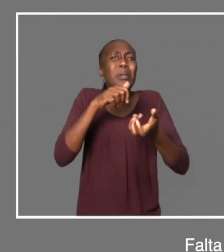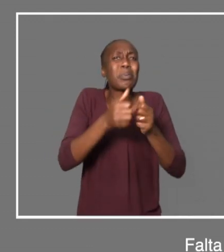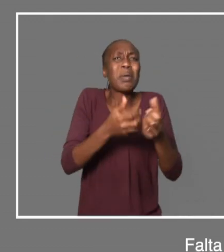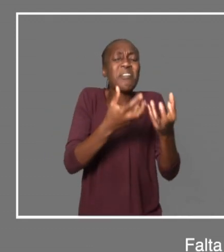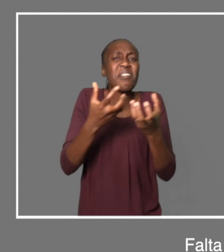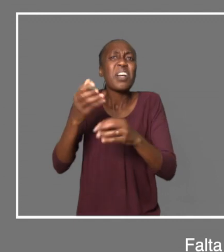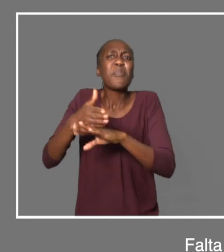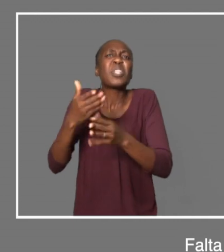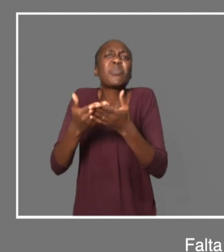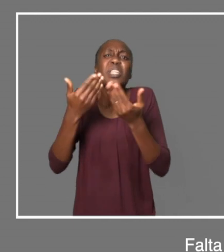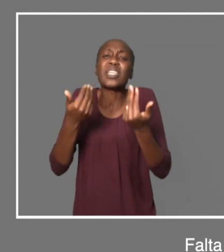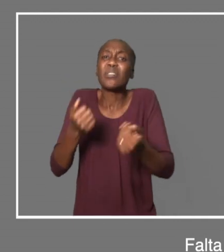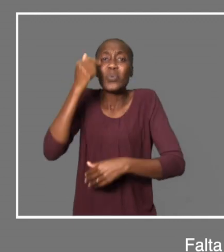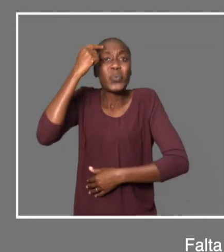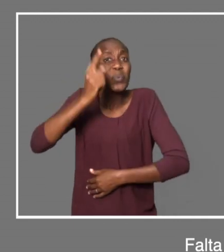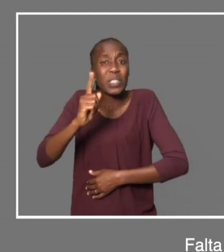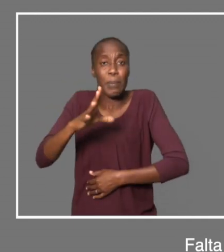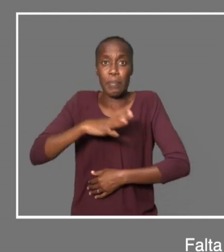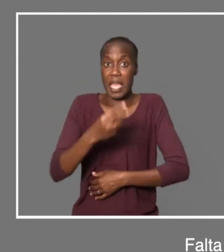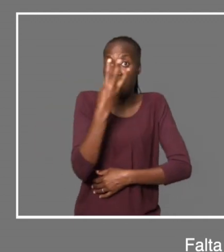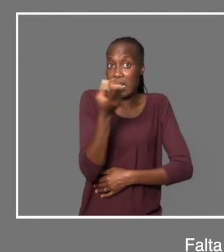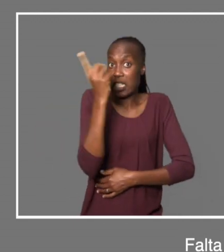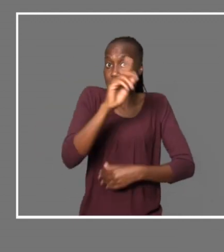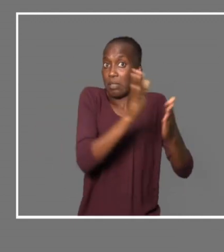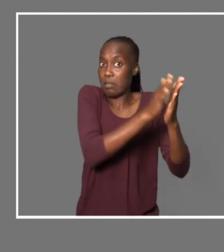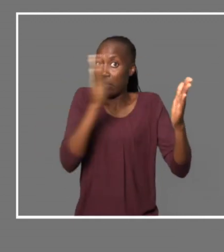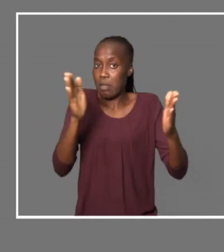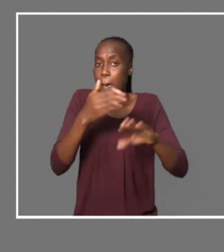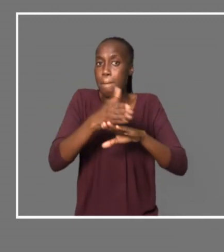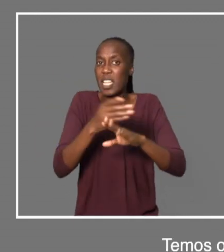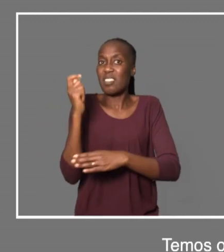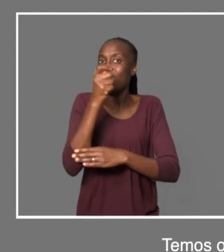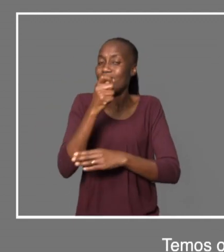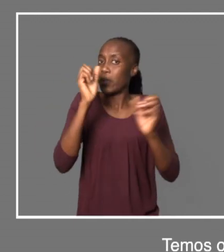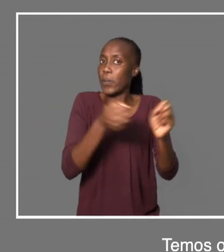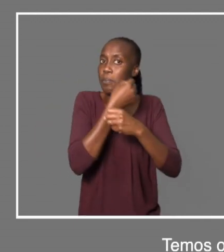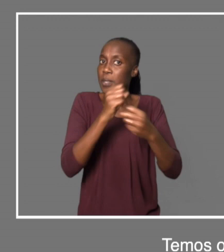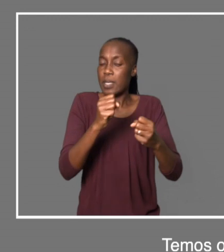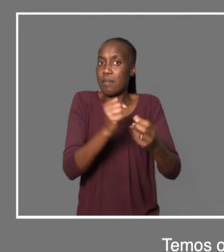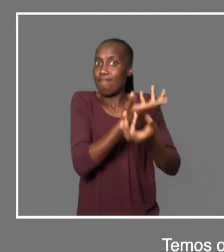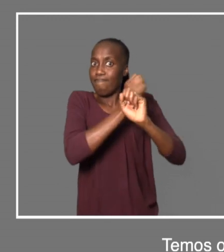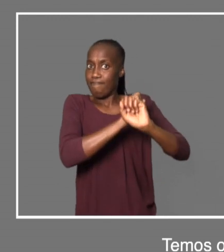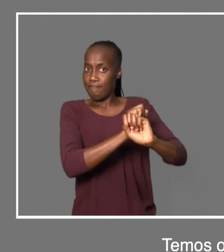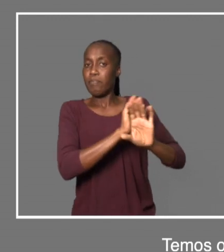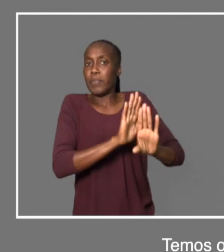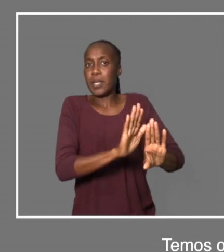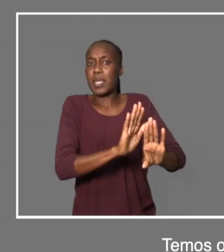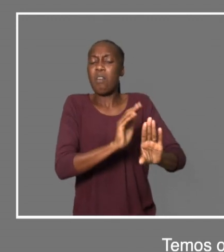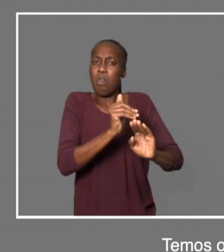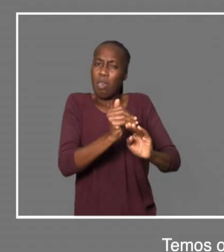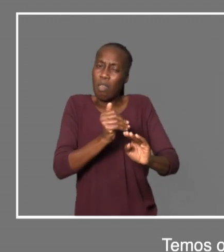causas que aí falta para definir quais são as causas da falta de peixe temos o período de veda três meses